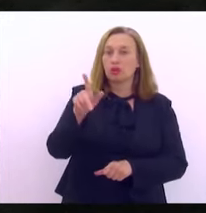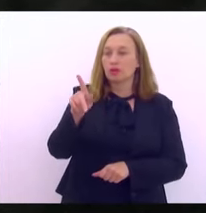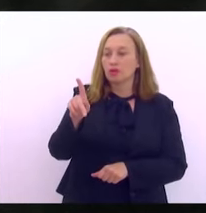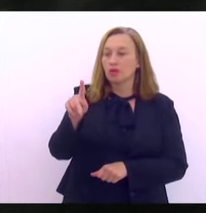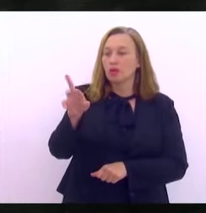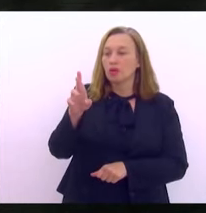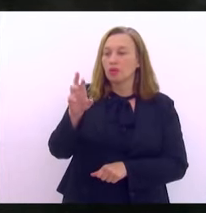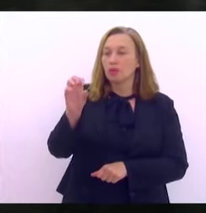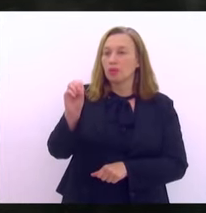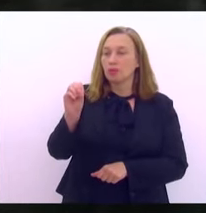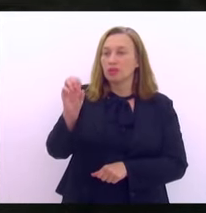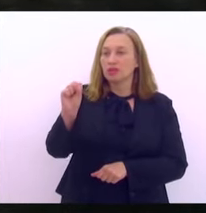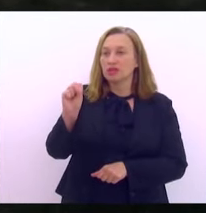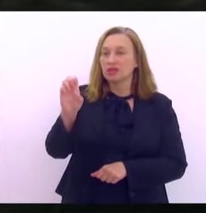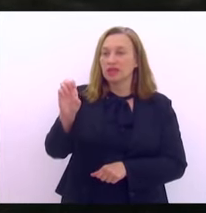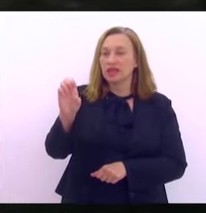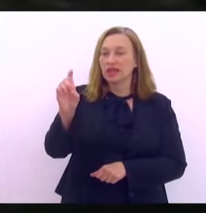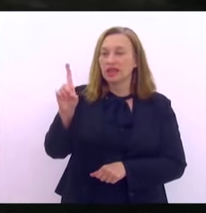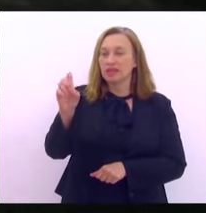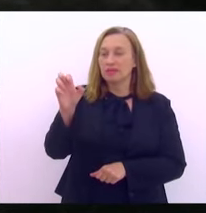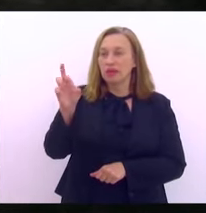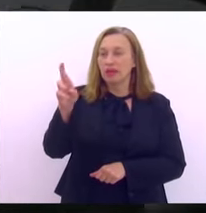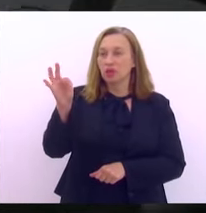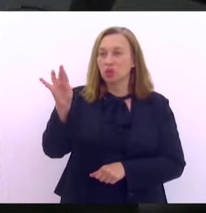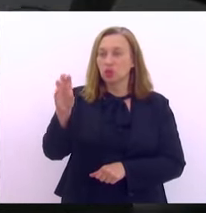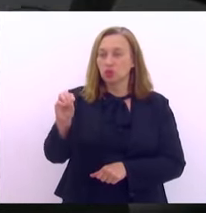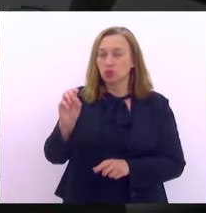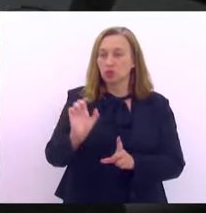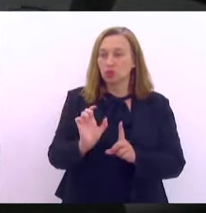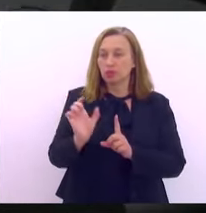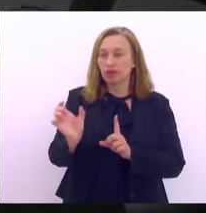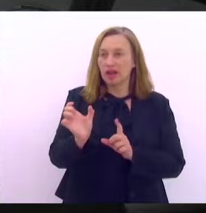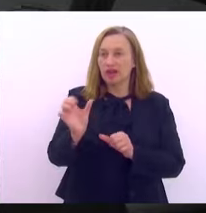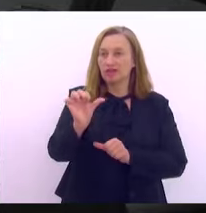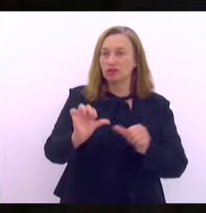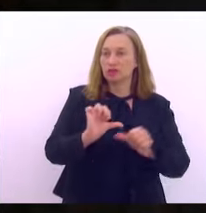procedimento. Perfeito. Está consignado, obrigado, deputado.